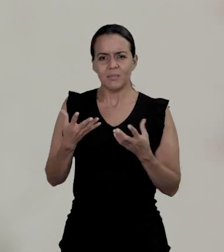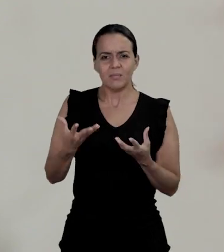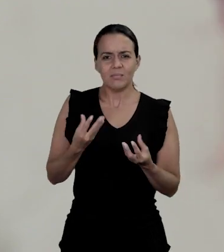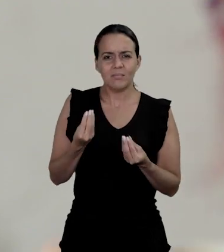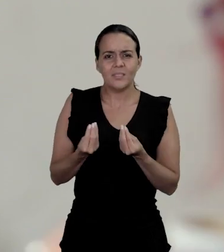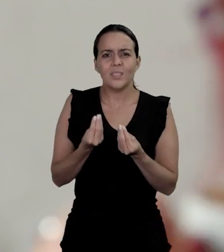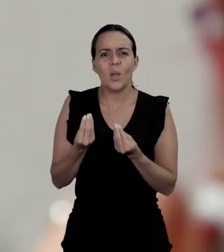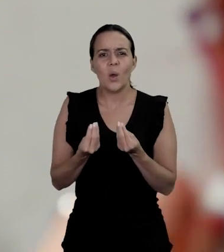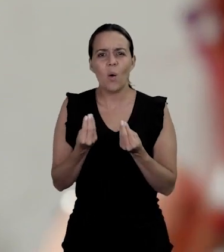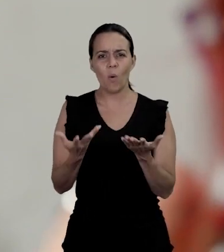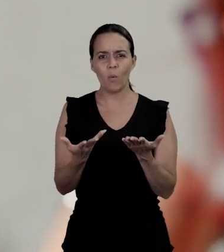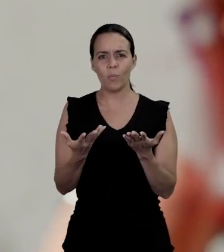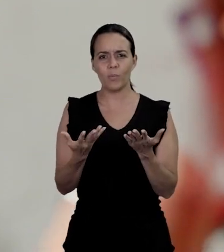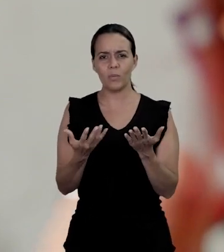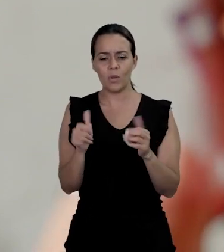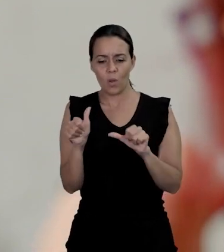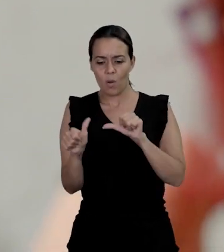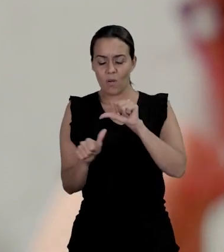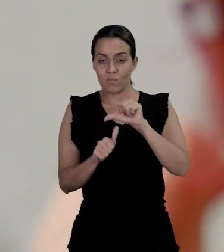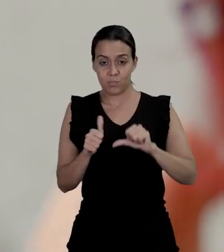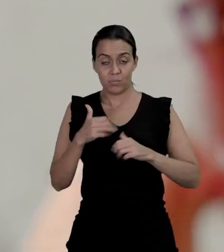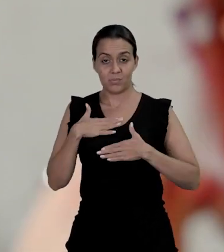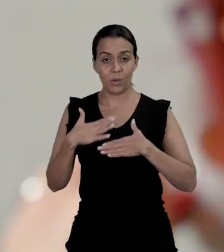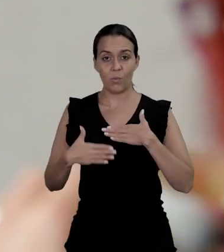também? Eu acho que é uma coisa tão